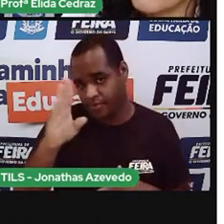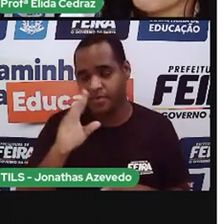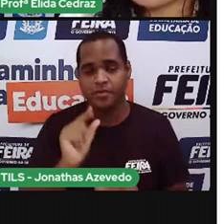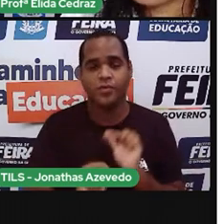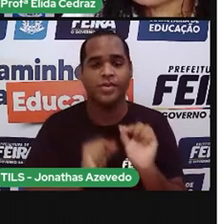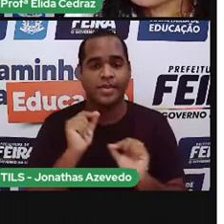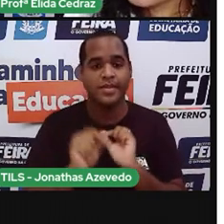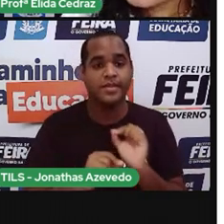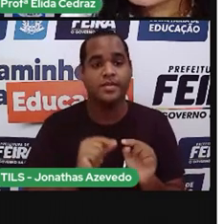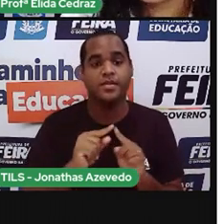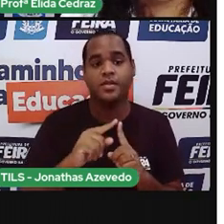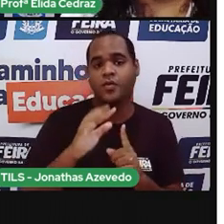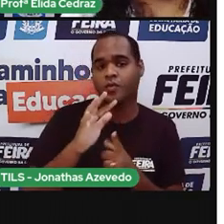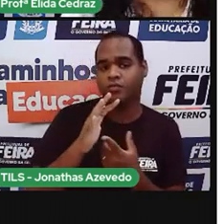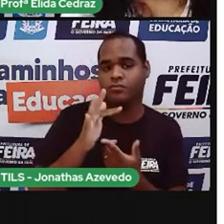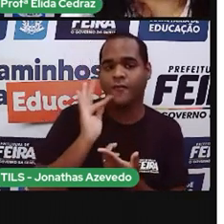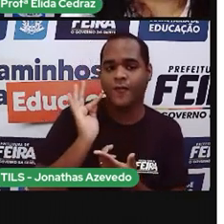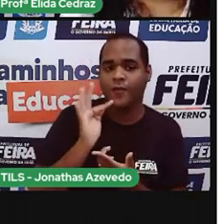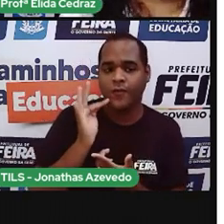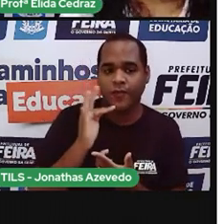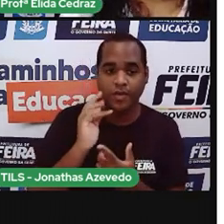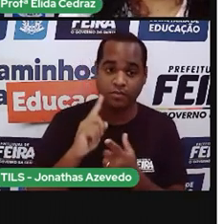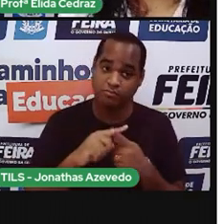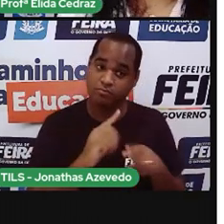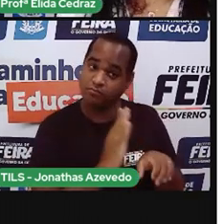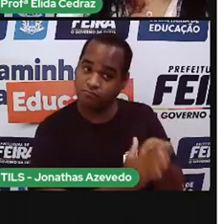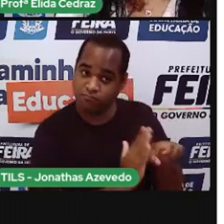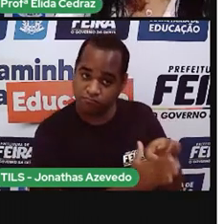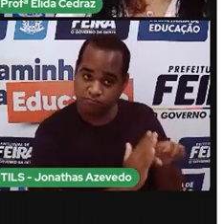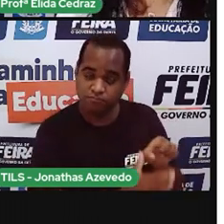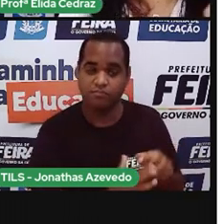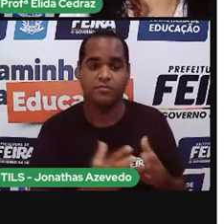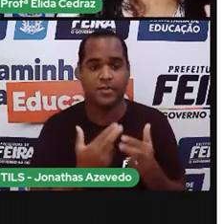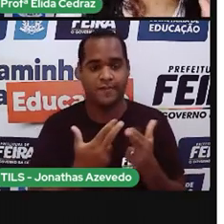com relação a frutas e verduras.